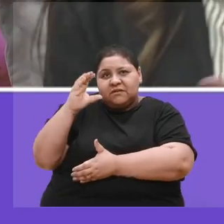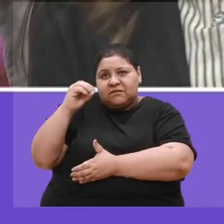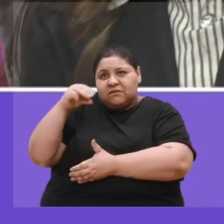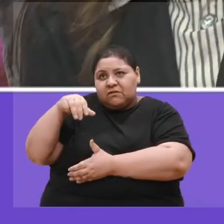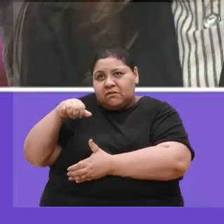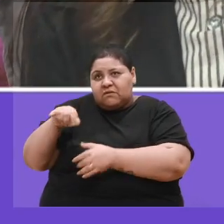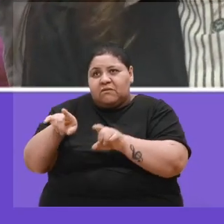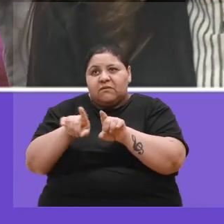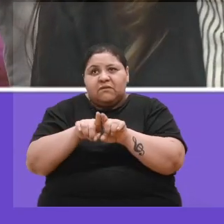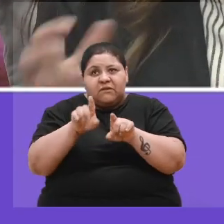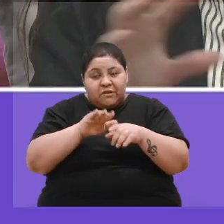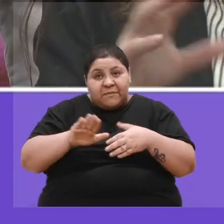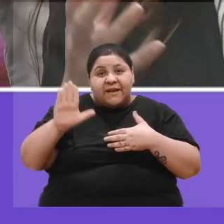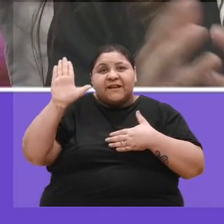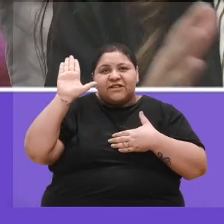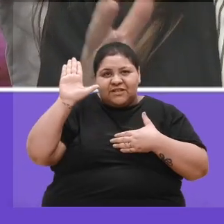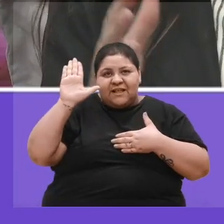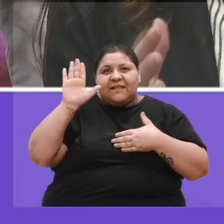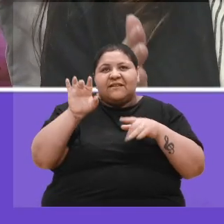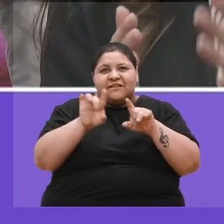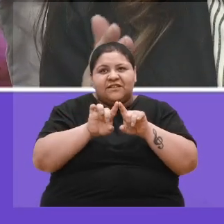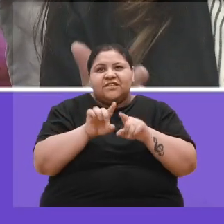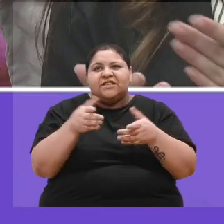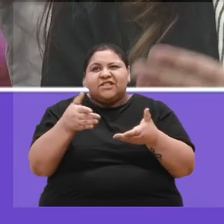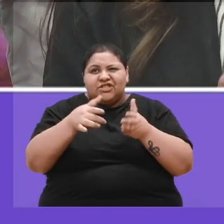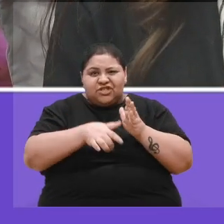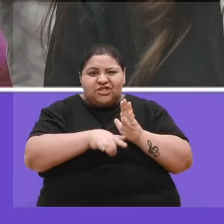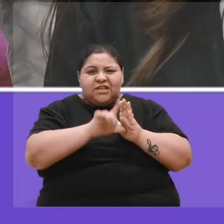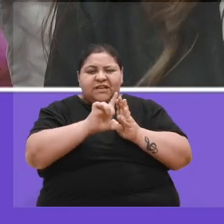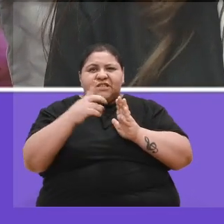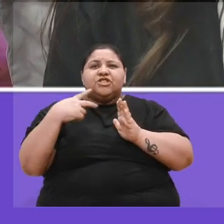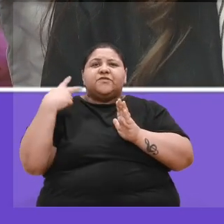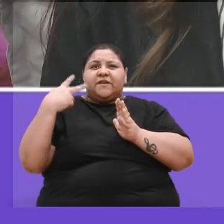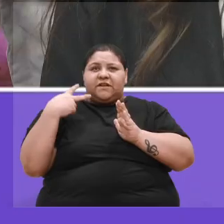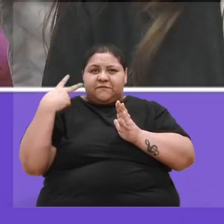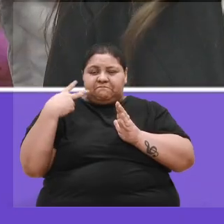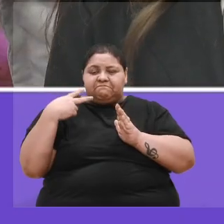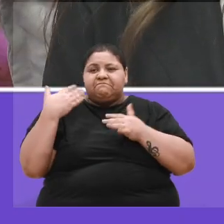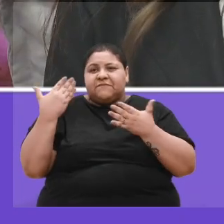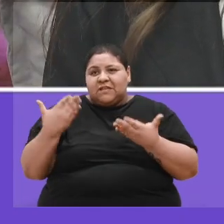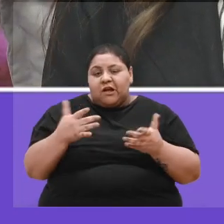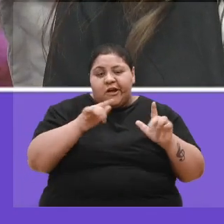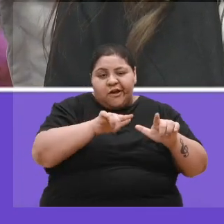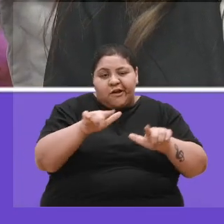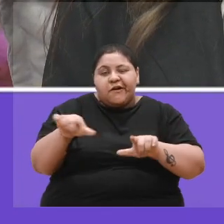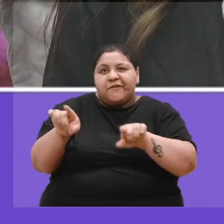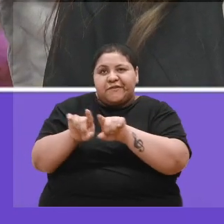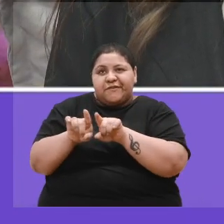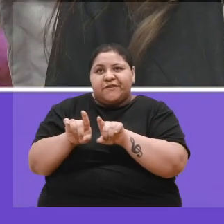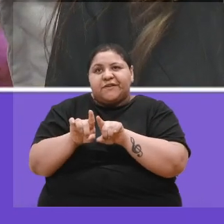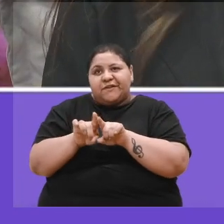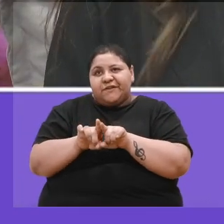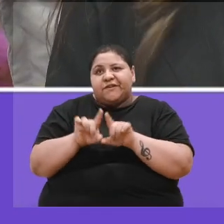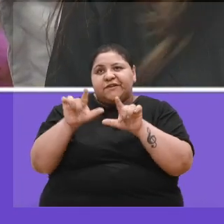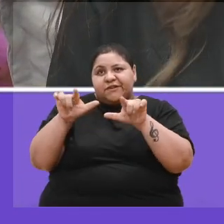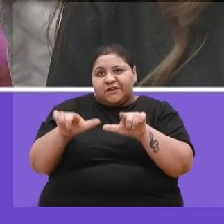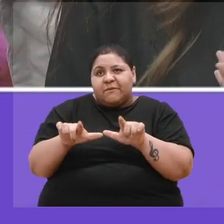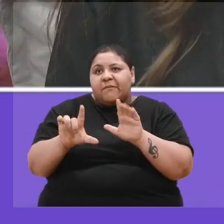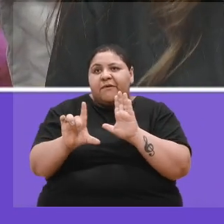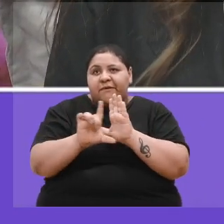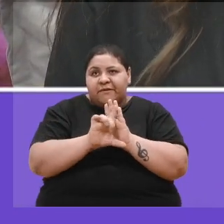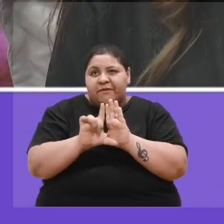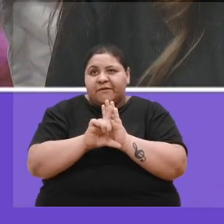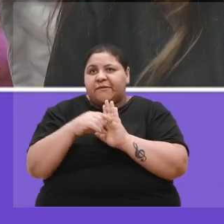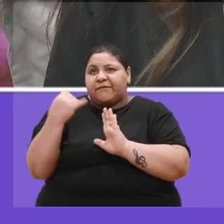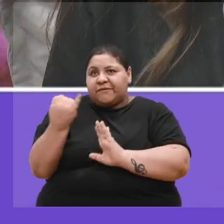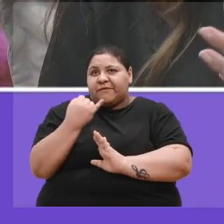da Comai e também candidata, né? Então foi já ali antes dela ser vereadora. Então, esses espaços também são espaços